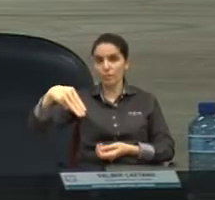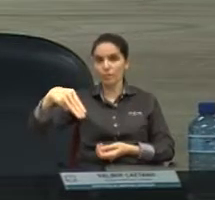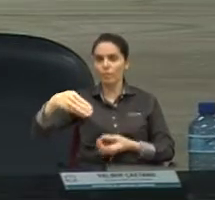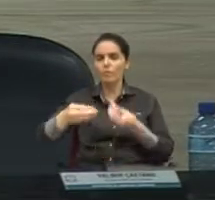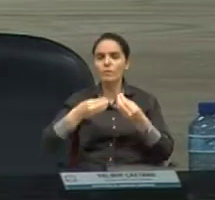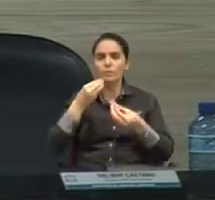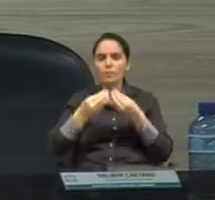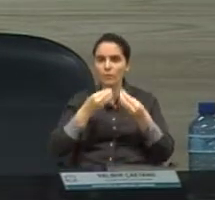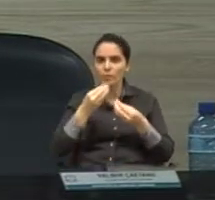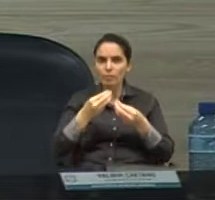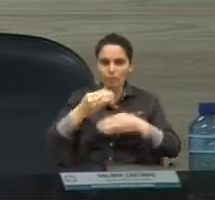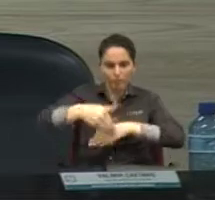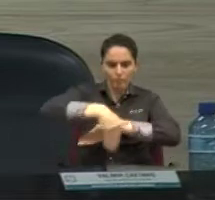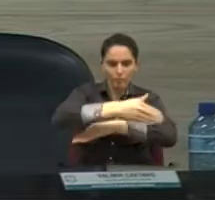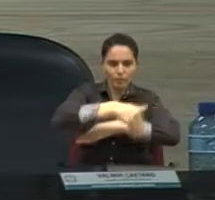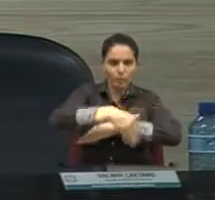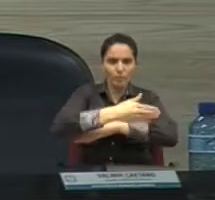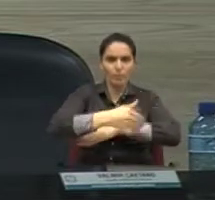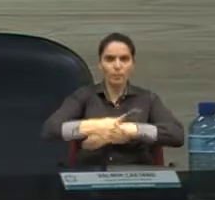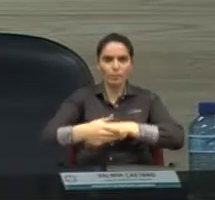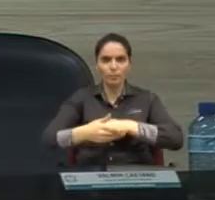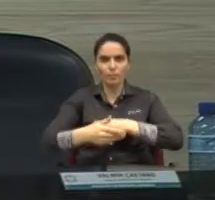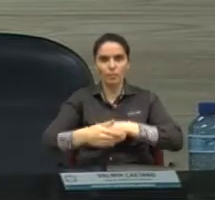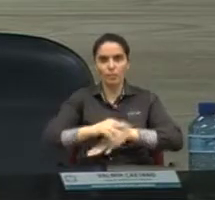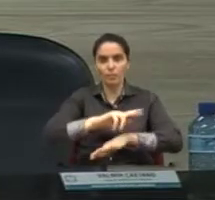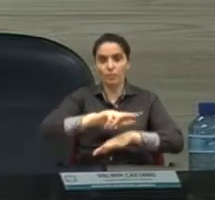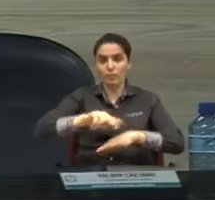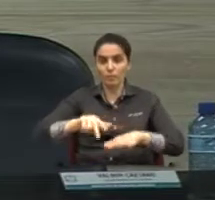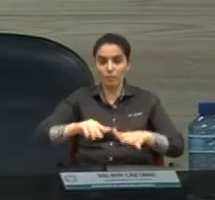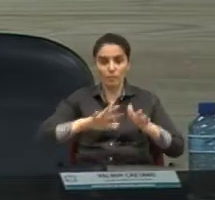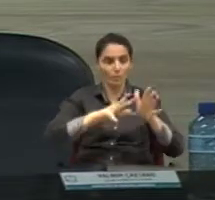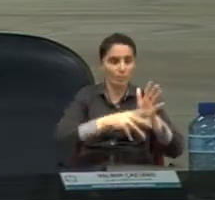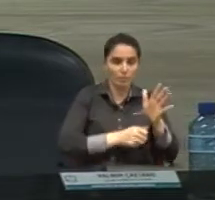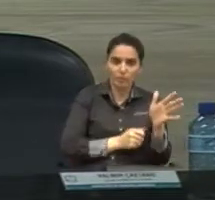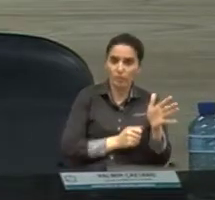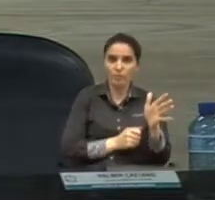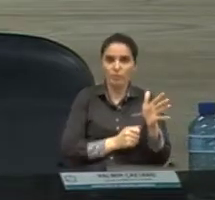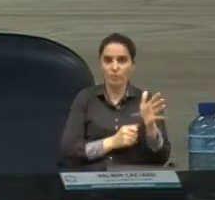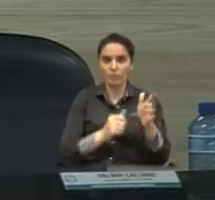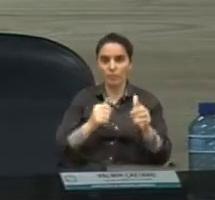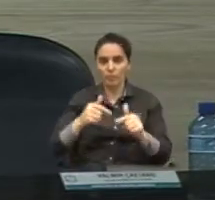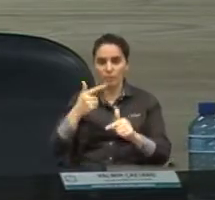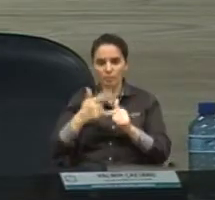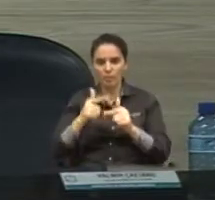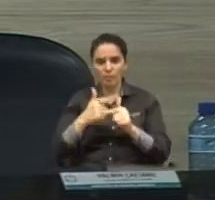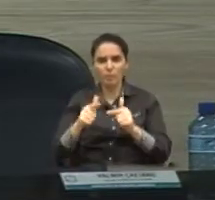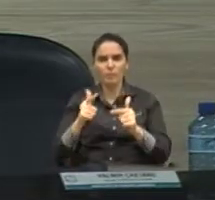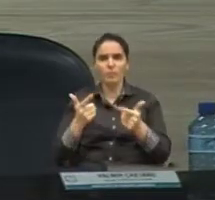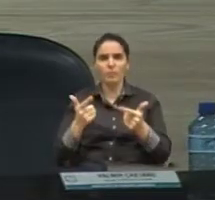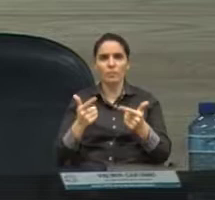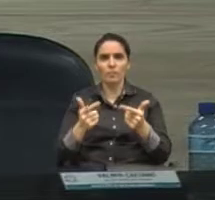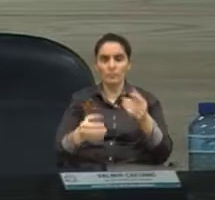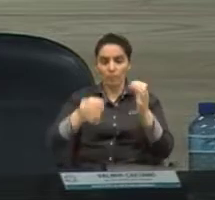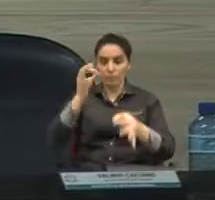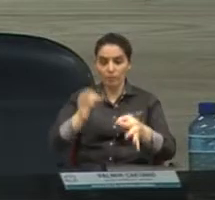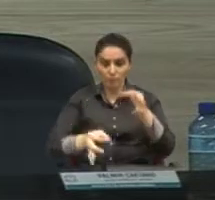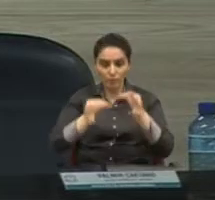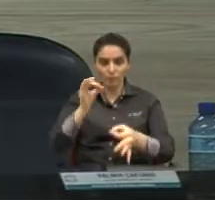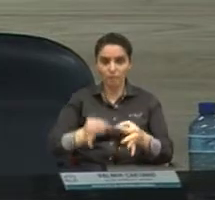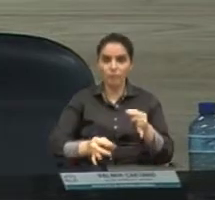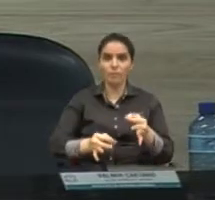criminalidade com tanto problema legal, porque o policial, na hora do confronto, tem que